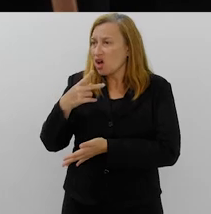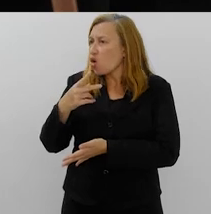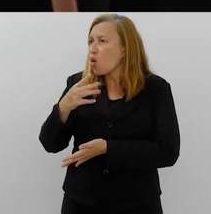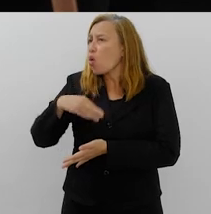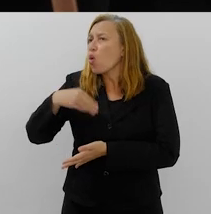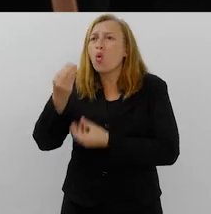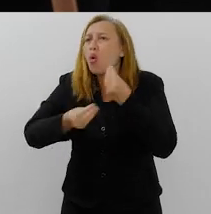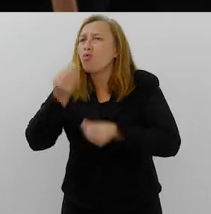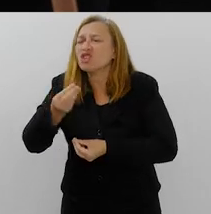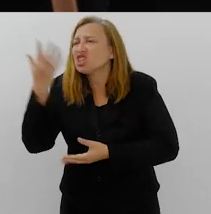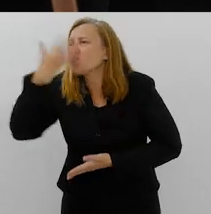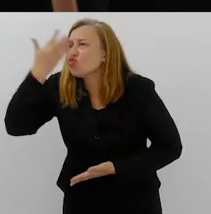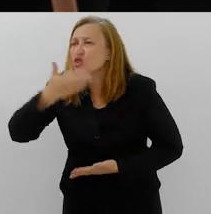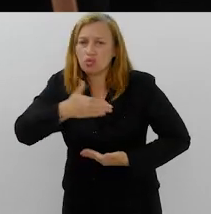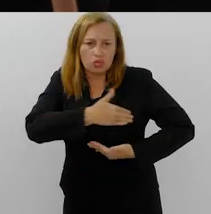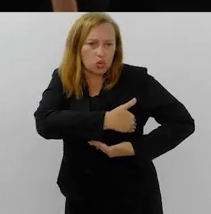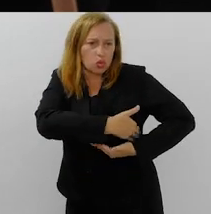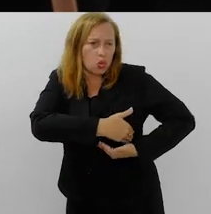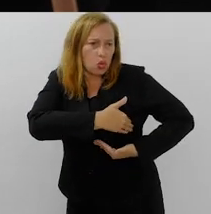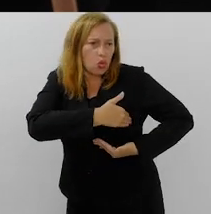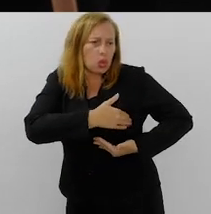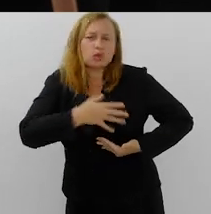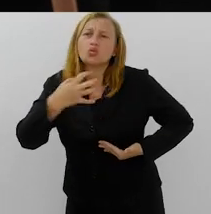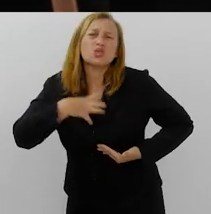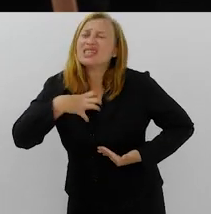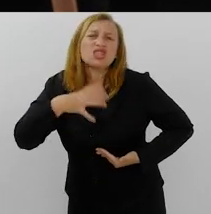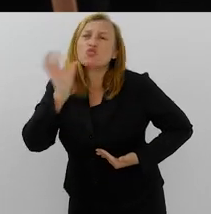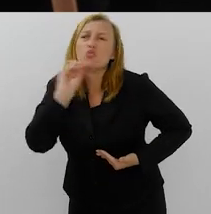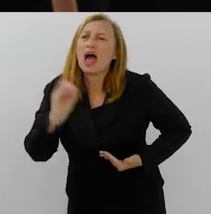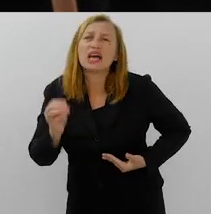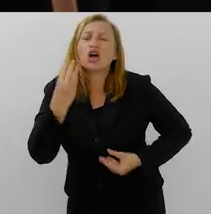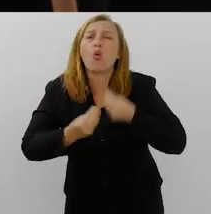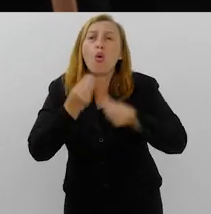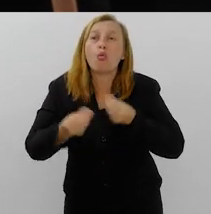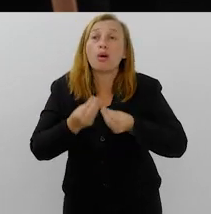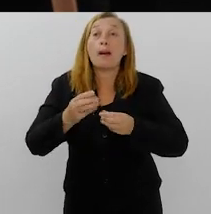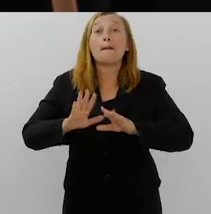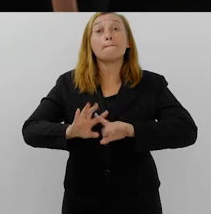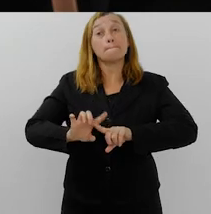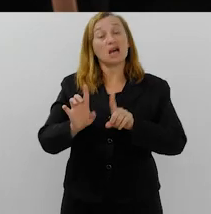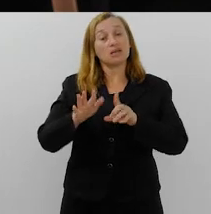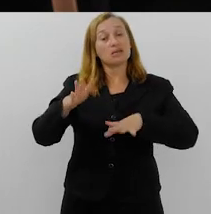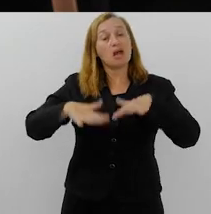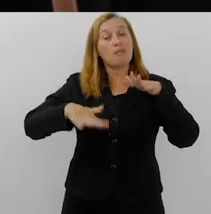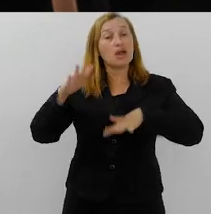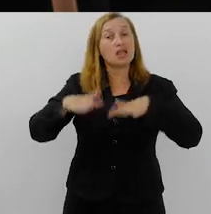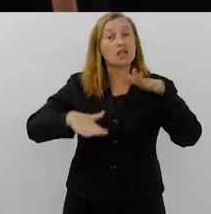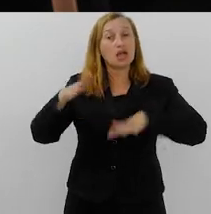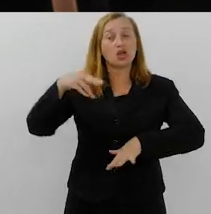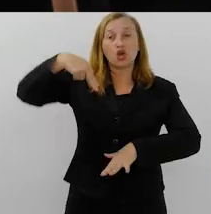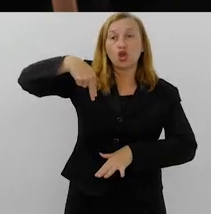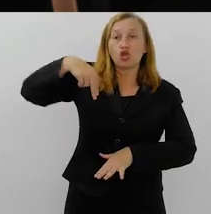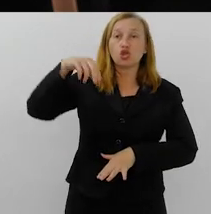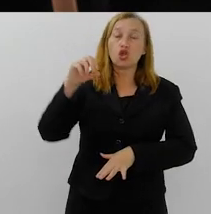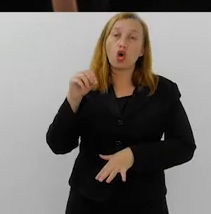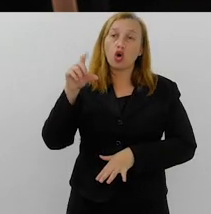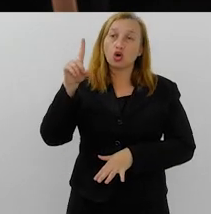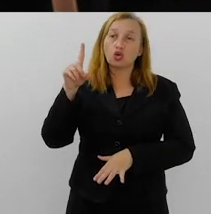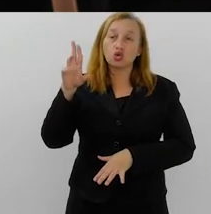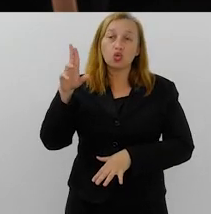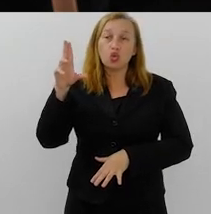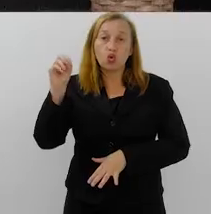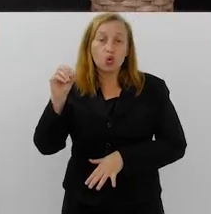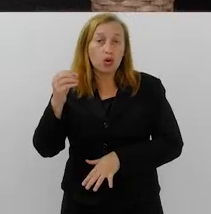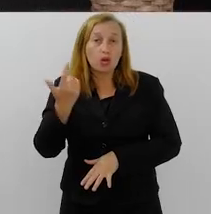viu como é que você se tocou e não sentiu existem dependendo do nódulo você não ele não é palpável